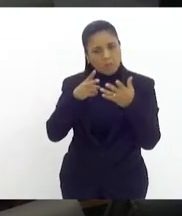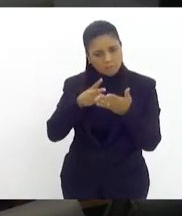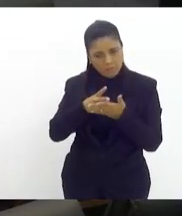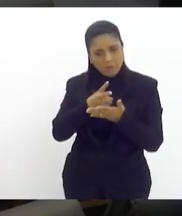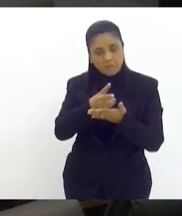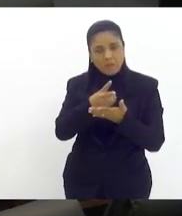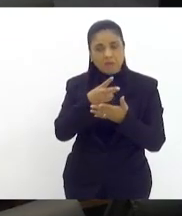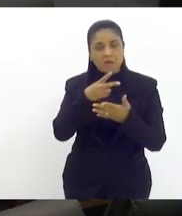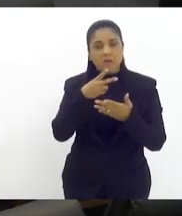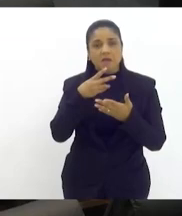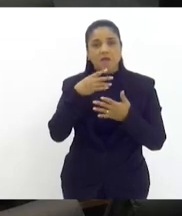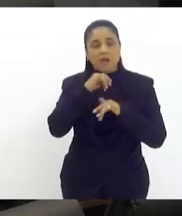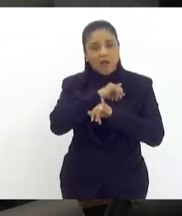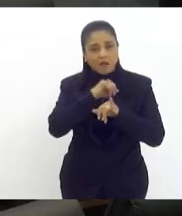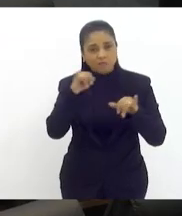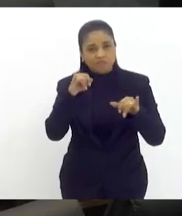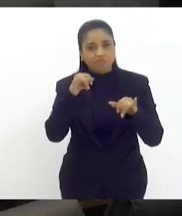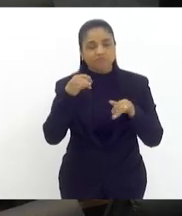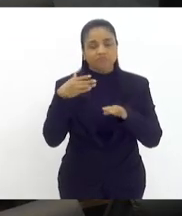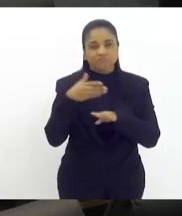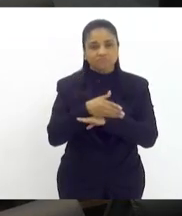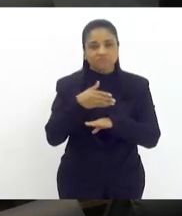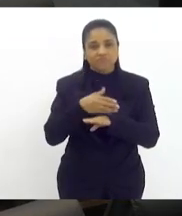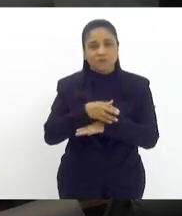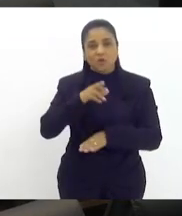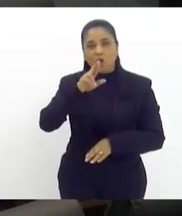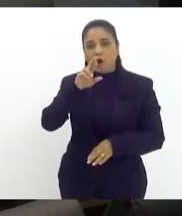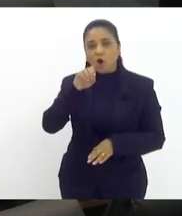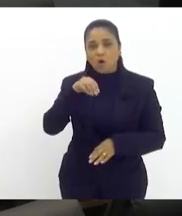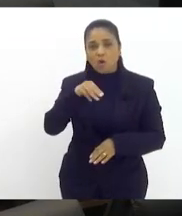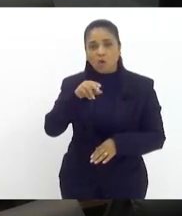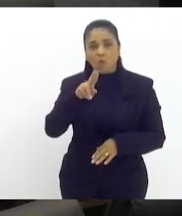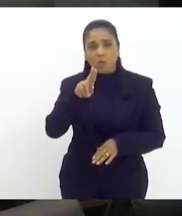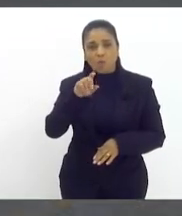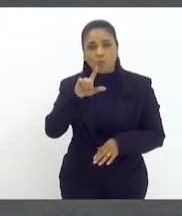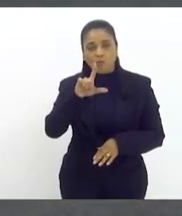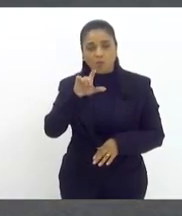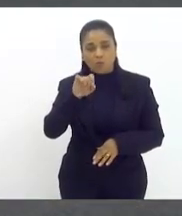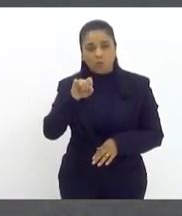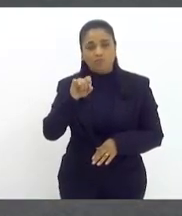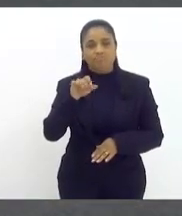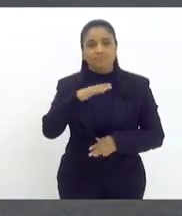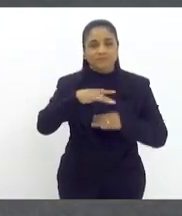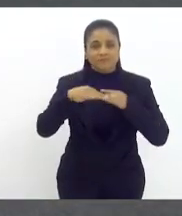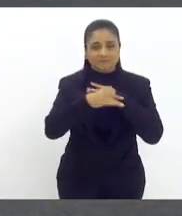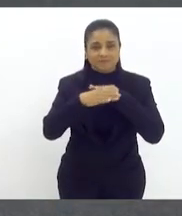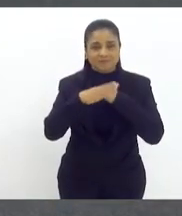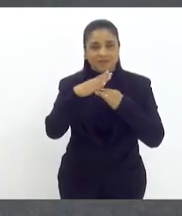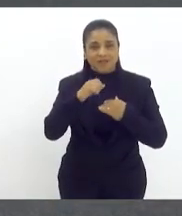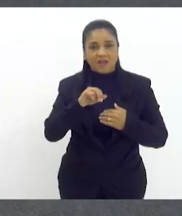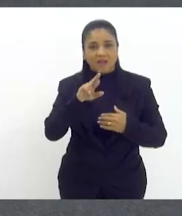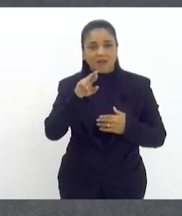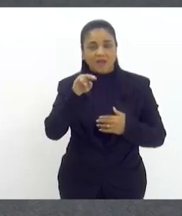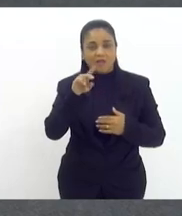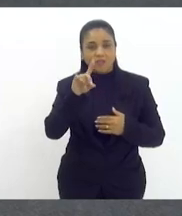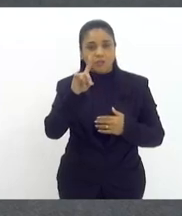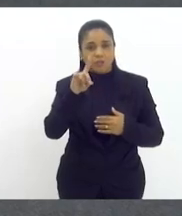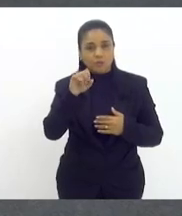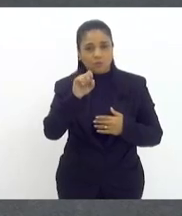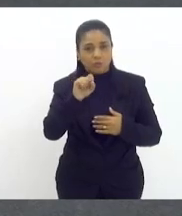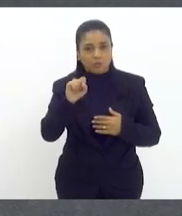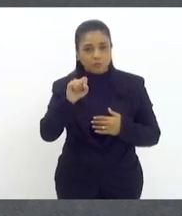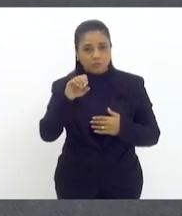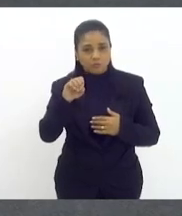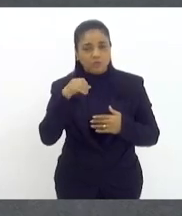anunciar a presença do Romulo Zaqueu secretário de segurança pública de Cardoso Moreira anunciar a presença do vereador